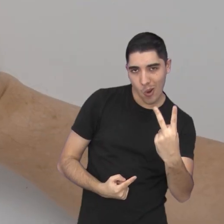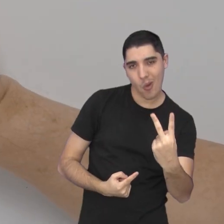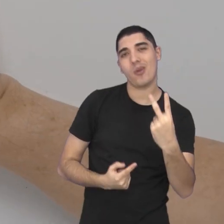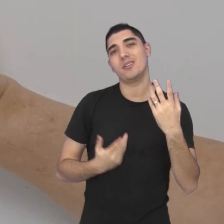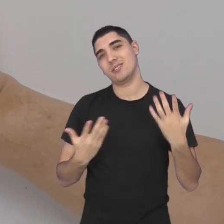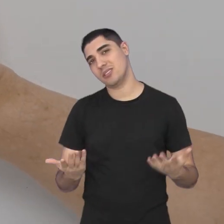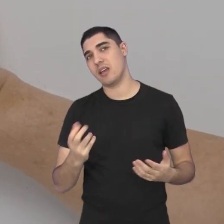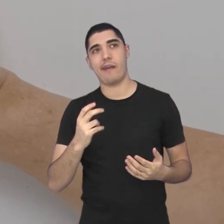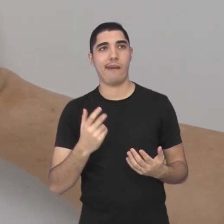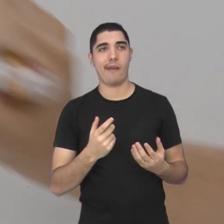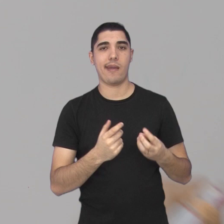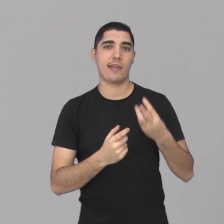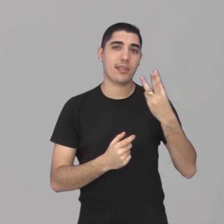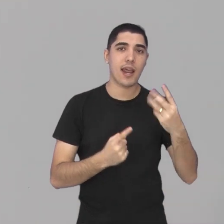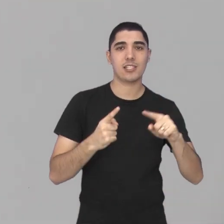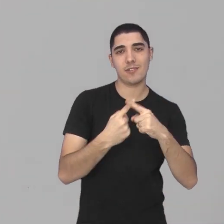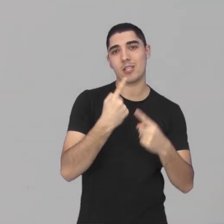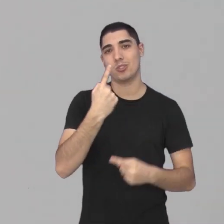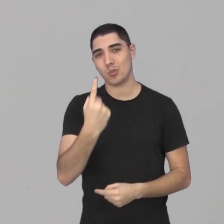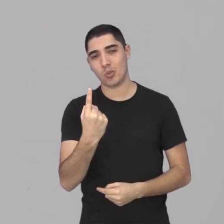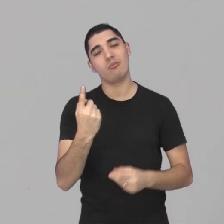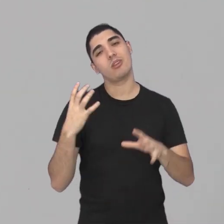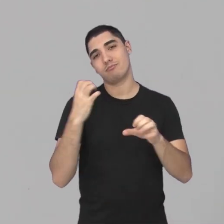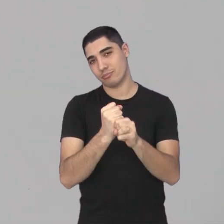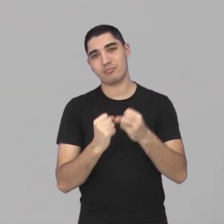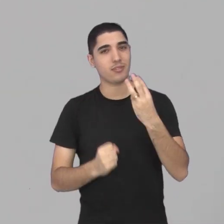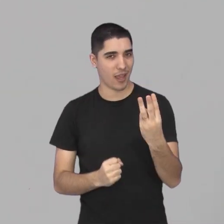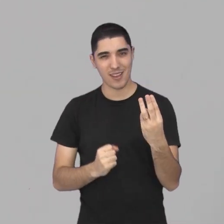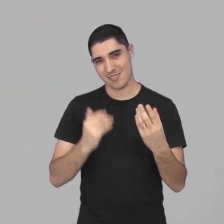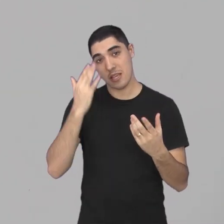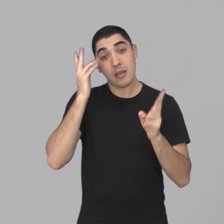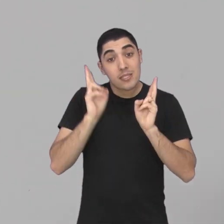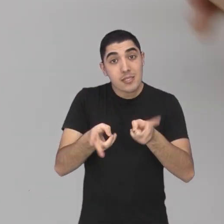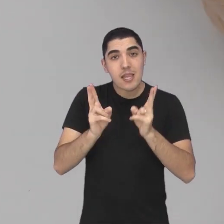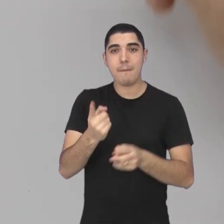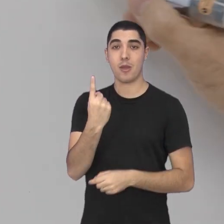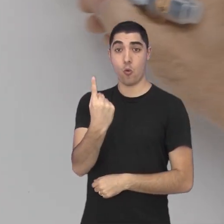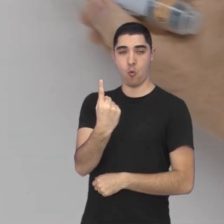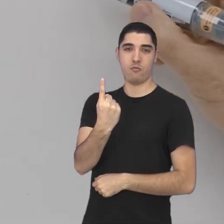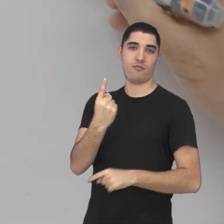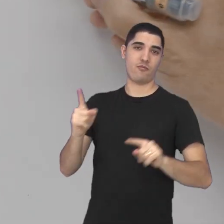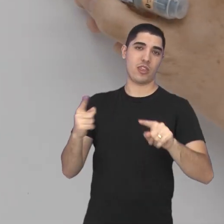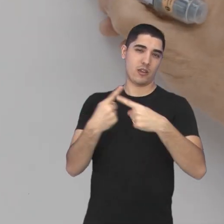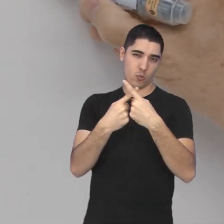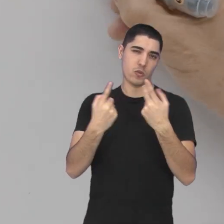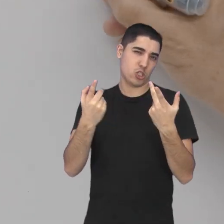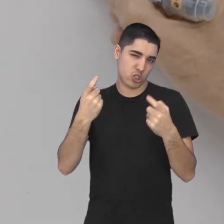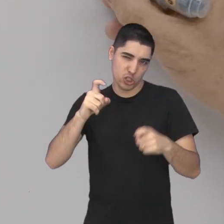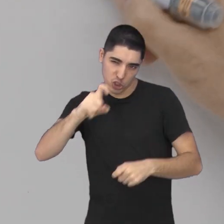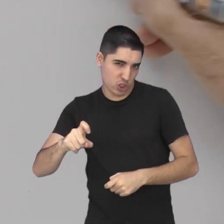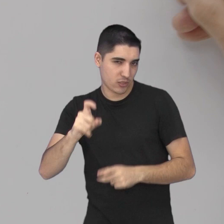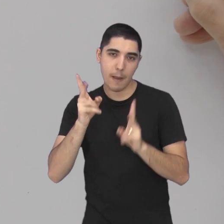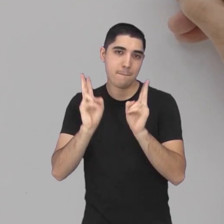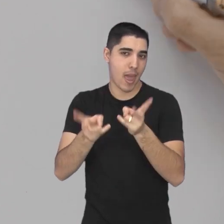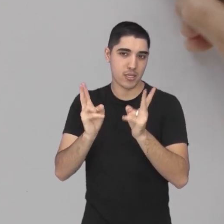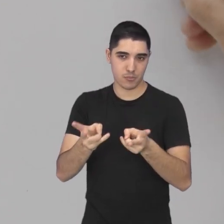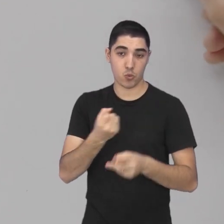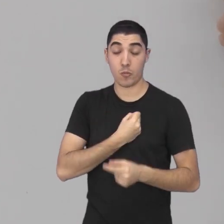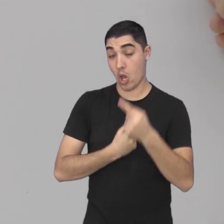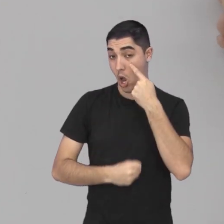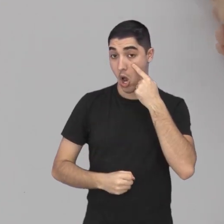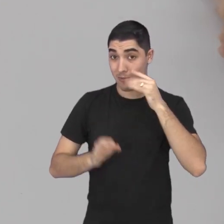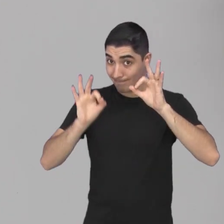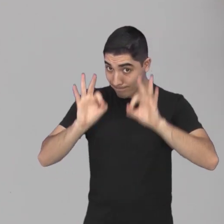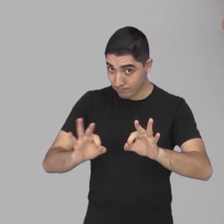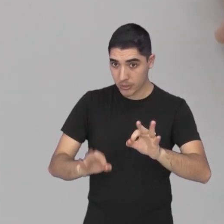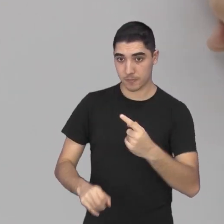mas no fundo tem um 1 aqui na frente do x. Ok? Então, nessa equação aqui, o